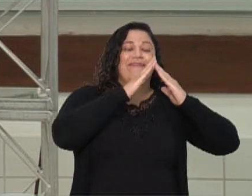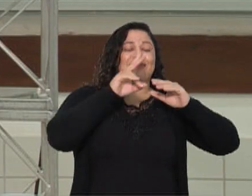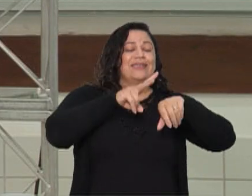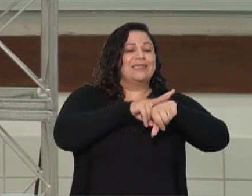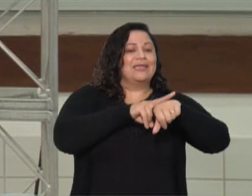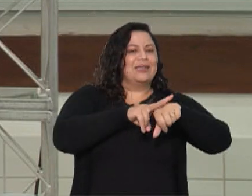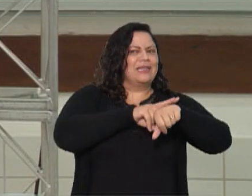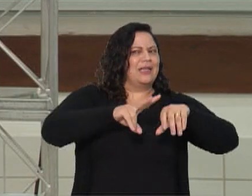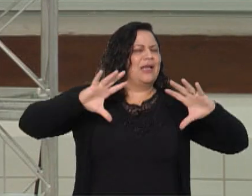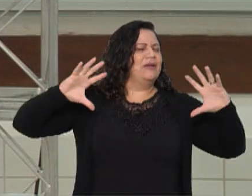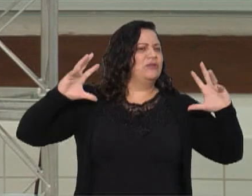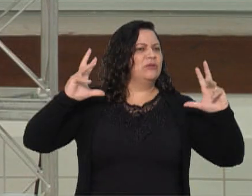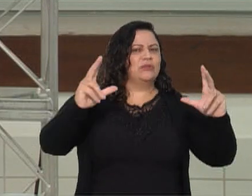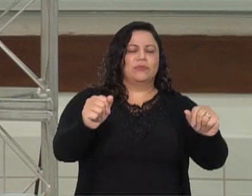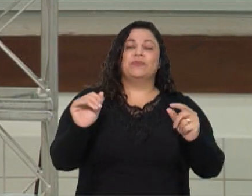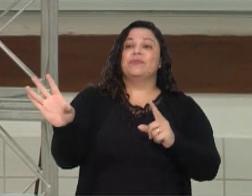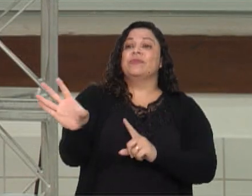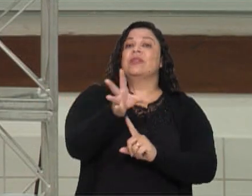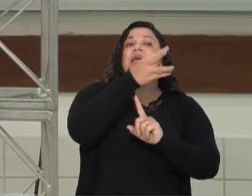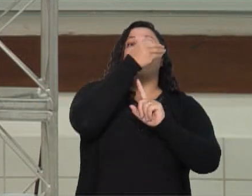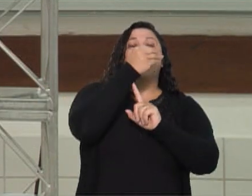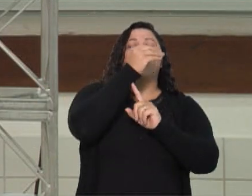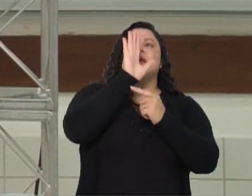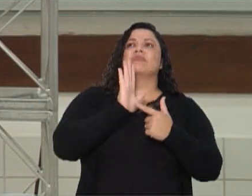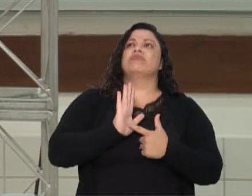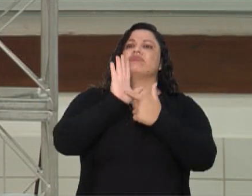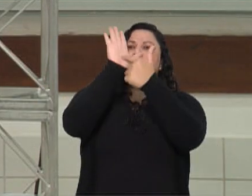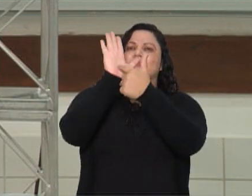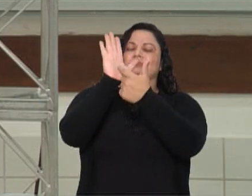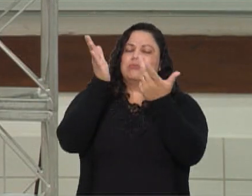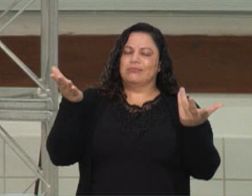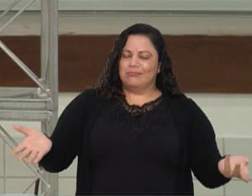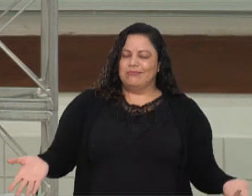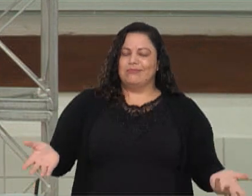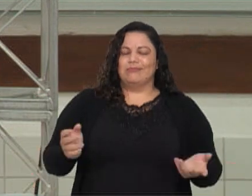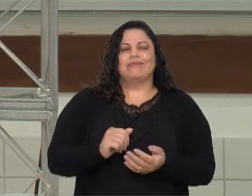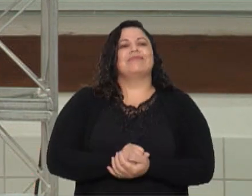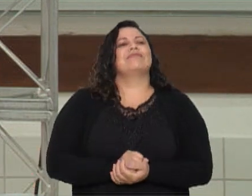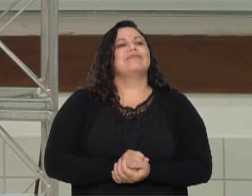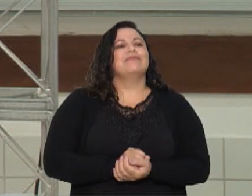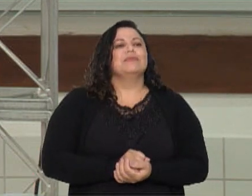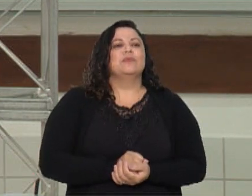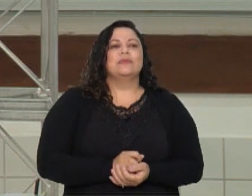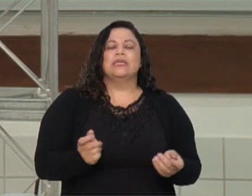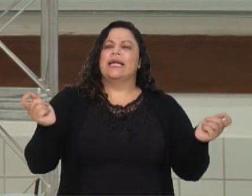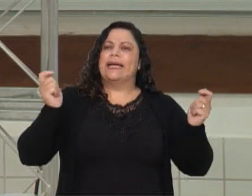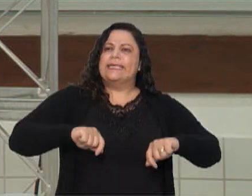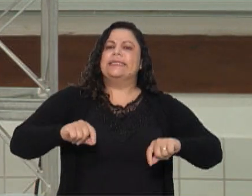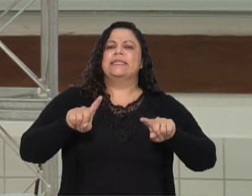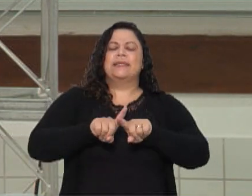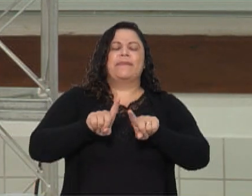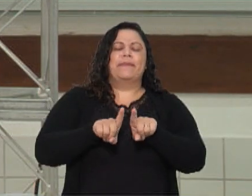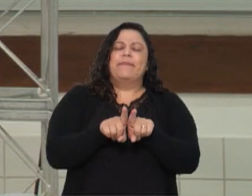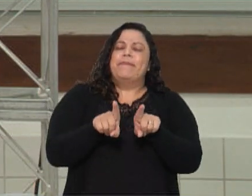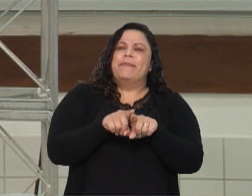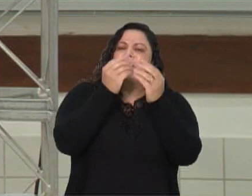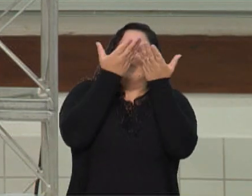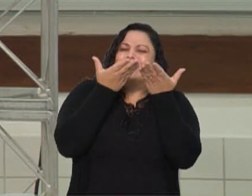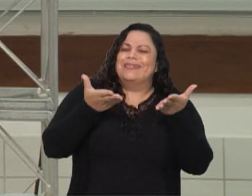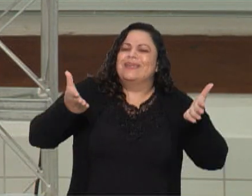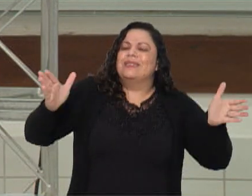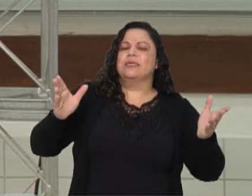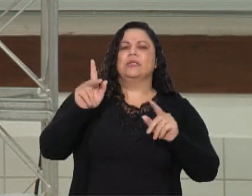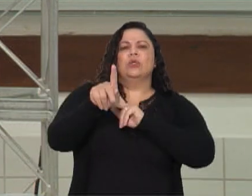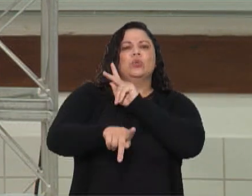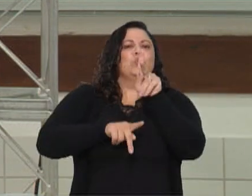que a arte ficasse exposta, vamos dizer assim, né? E homenageando o povo para que ele tivesse